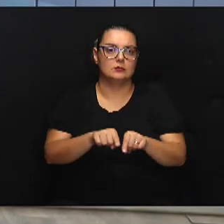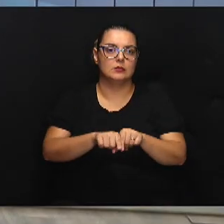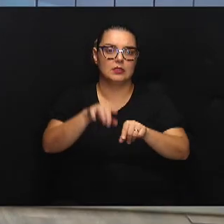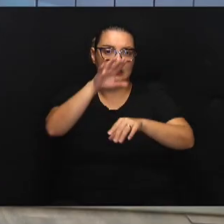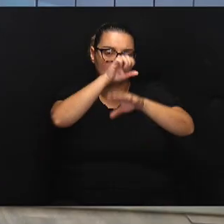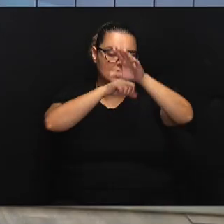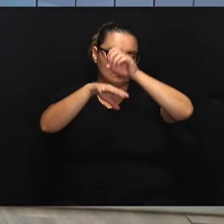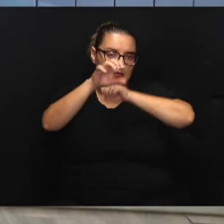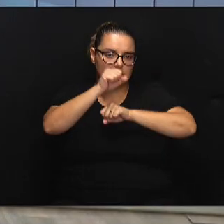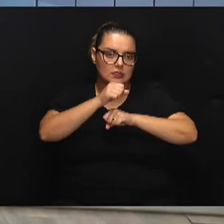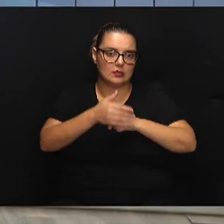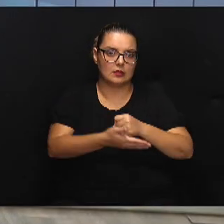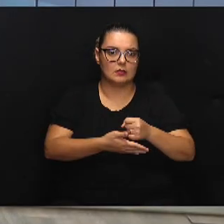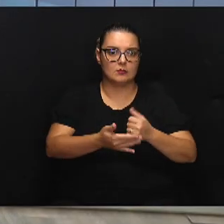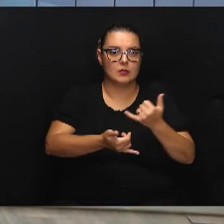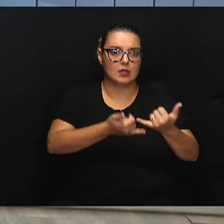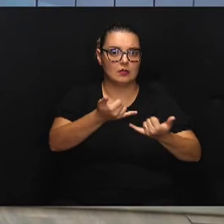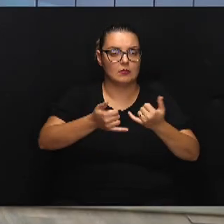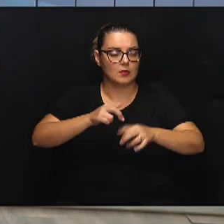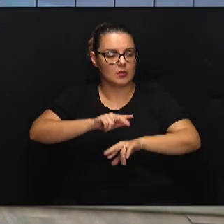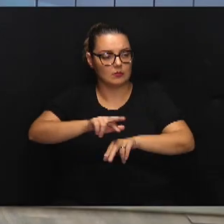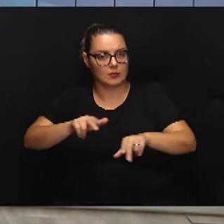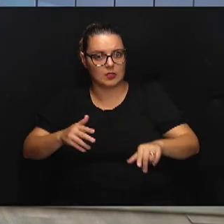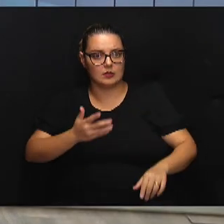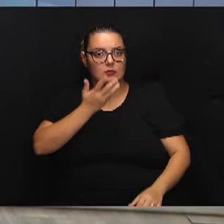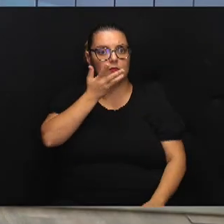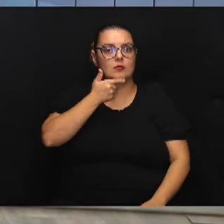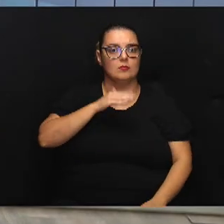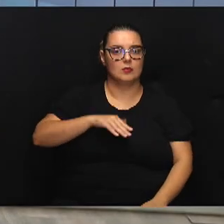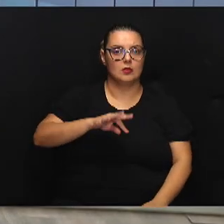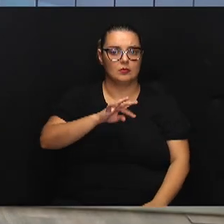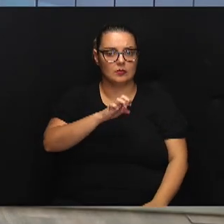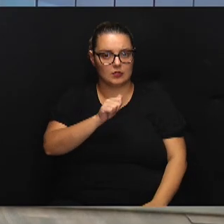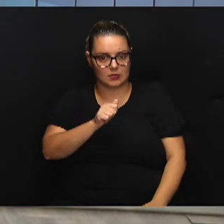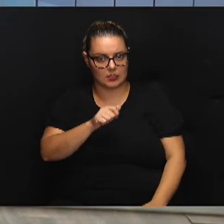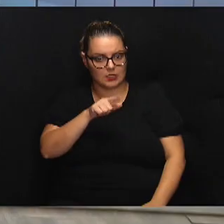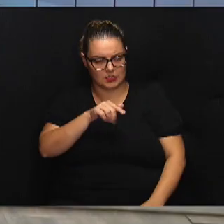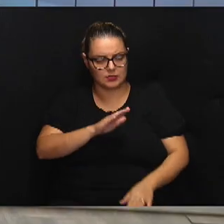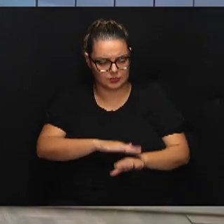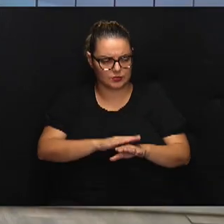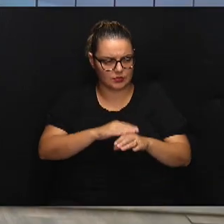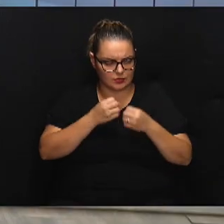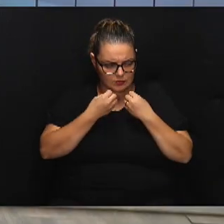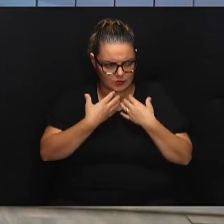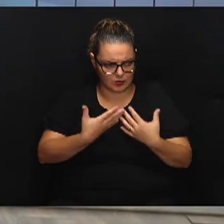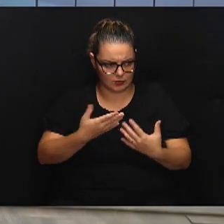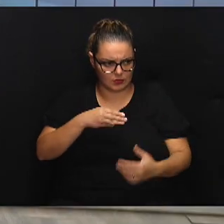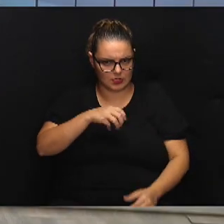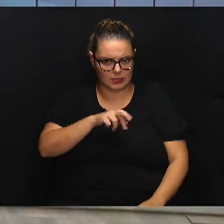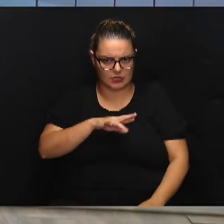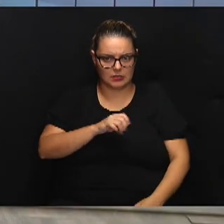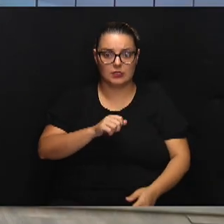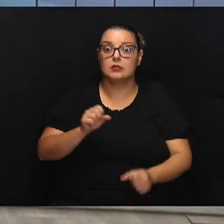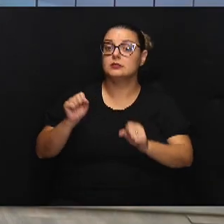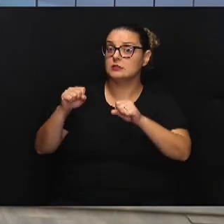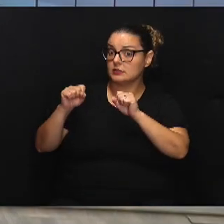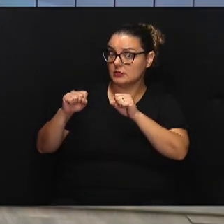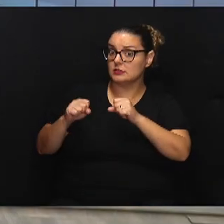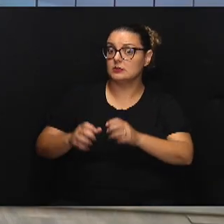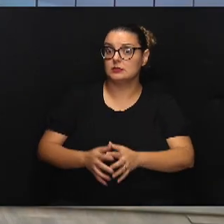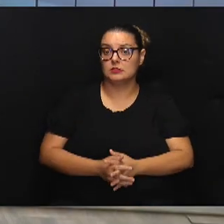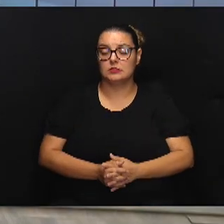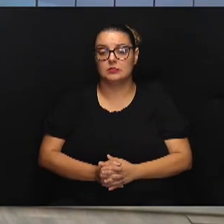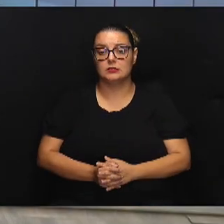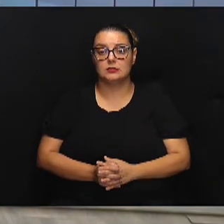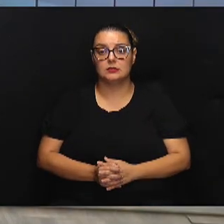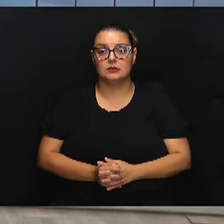aprendizagem baseada em brincadeiras para as crianças com TEA. Isso funciona, Maria? Sim.